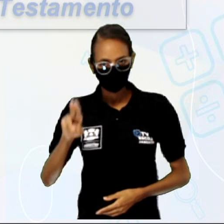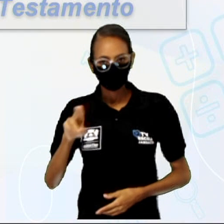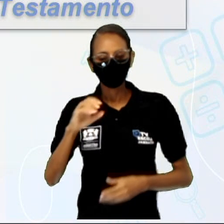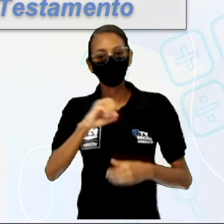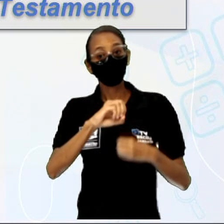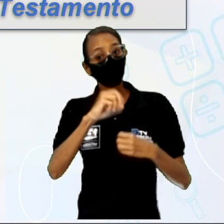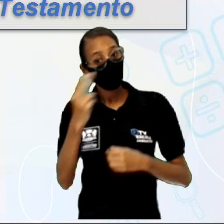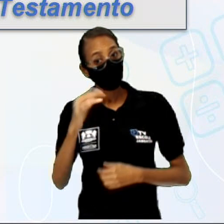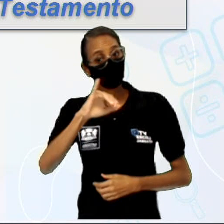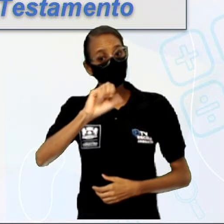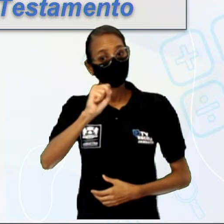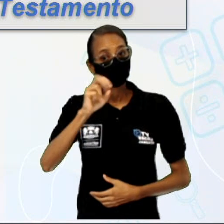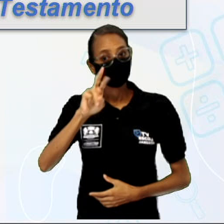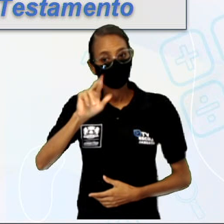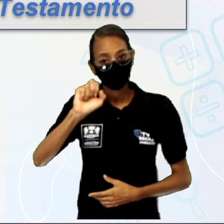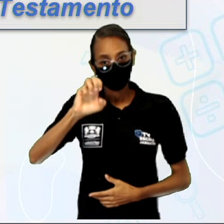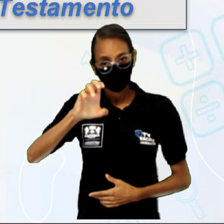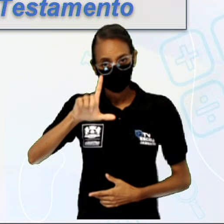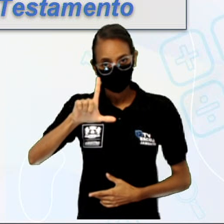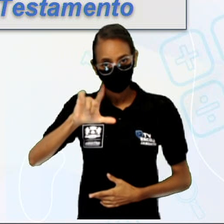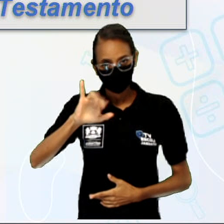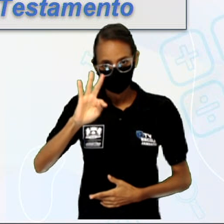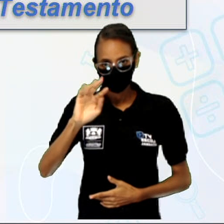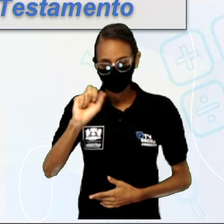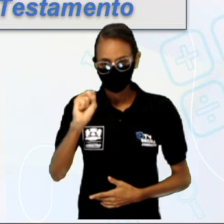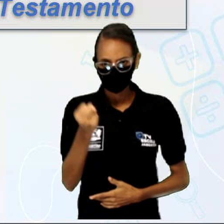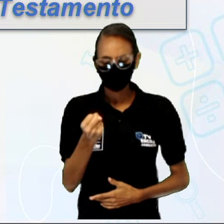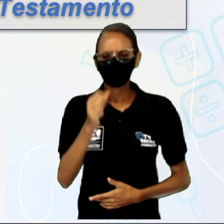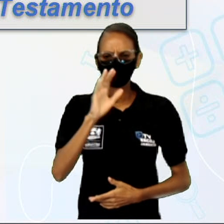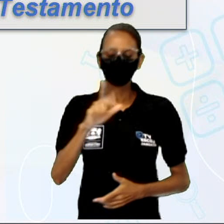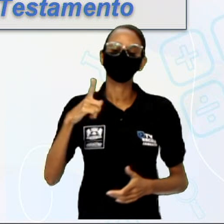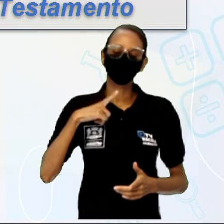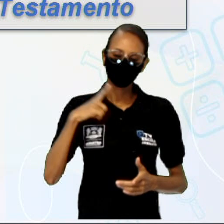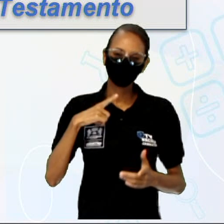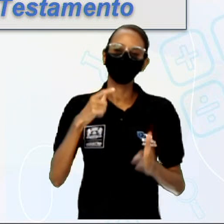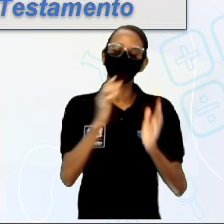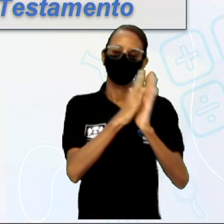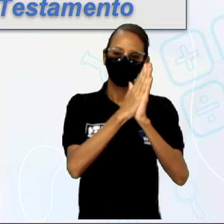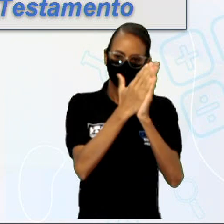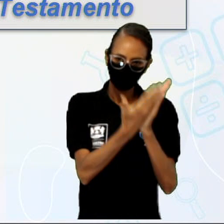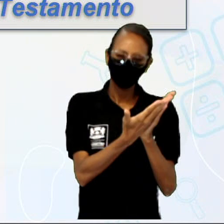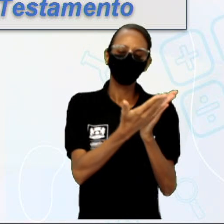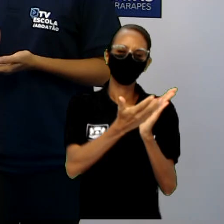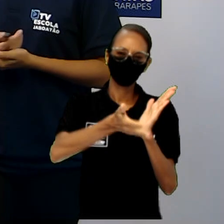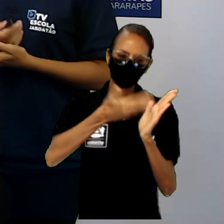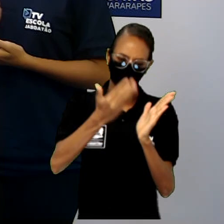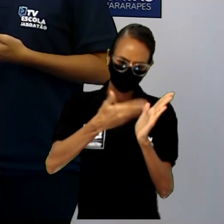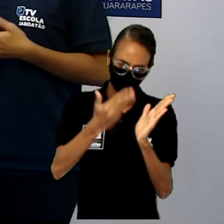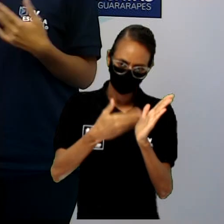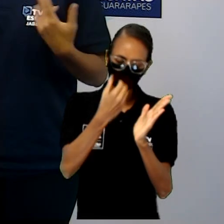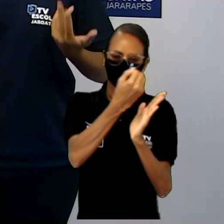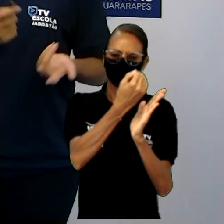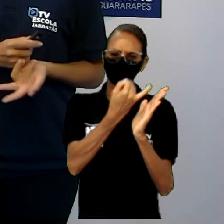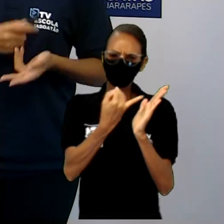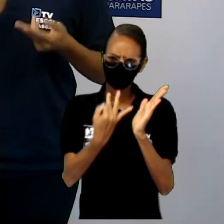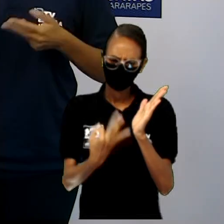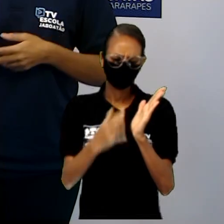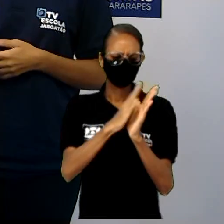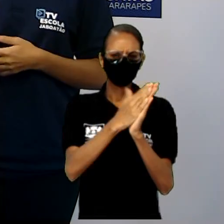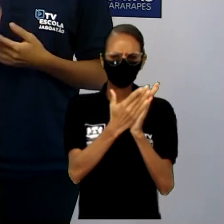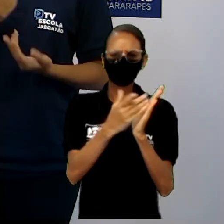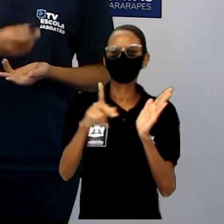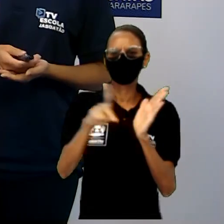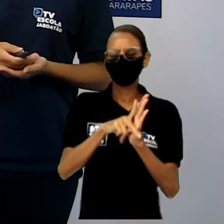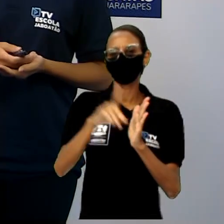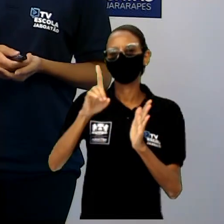israelitas. Parte da história desse povo é narrado na Bíblia, no Antigo Testamento. E aí vocês podem se questionar, professora, mas a